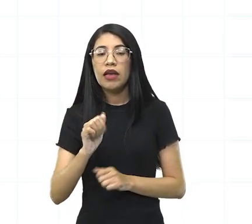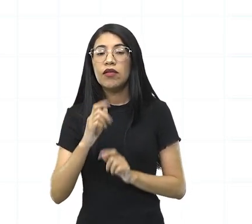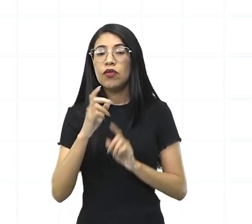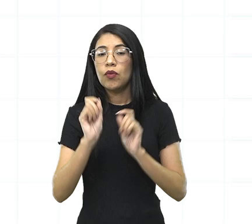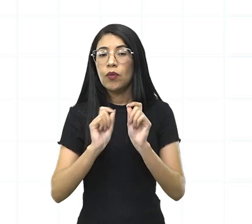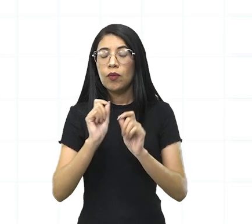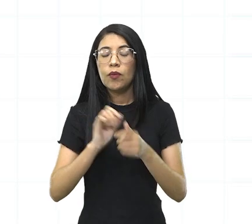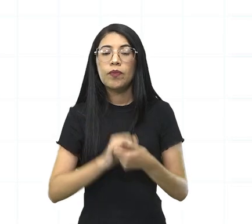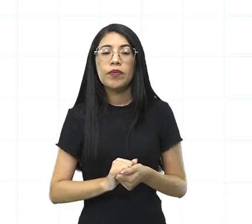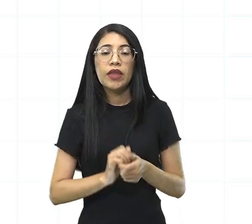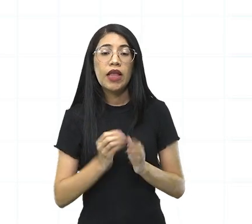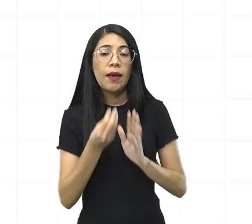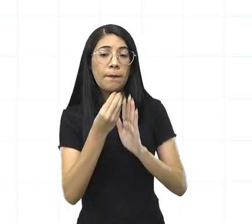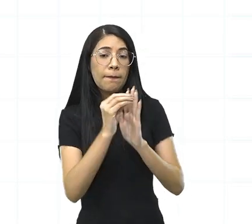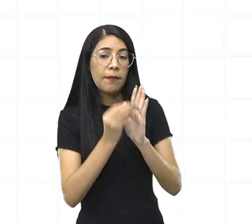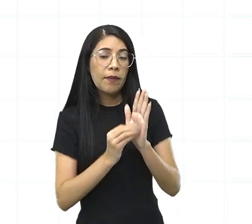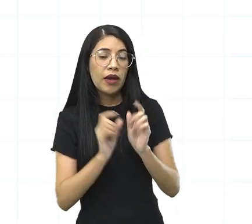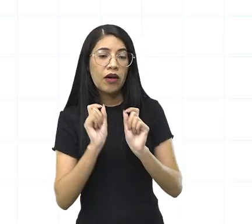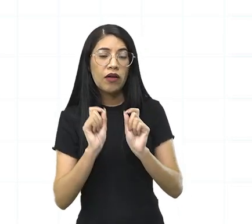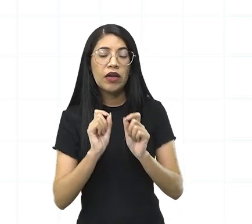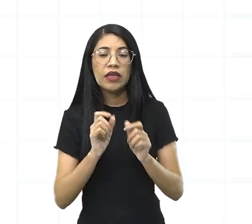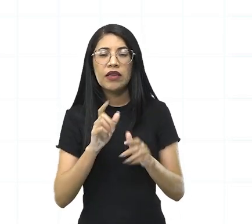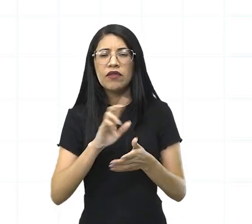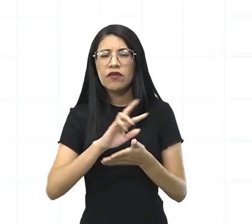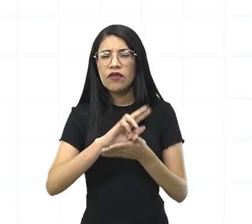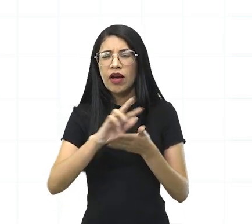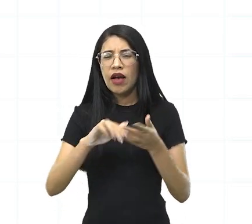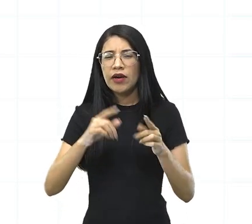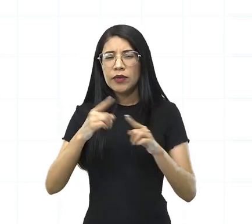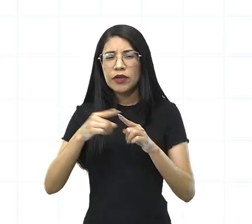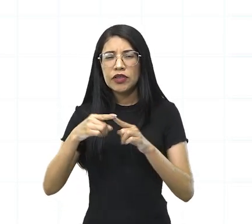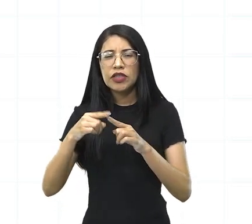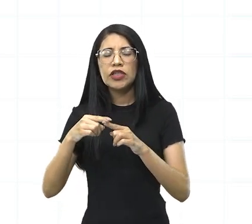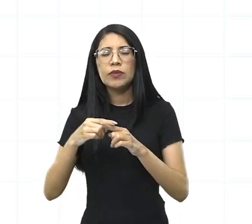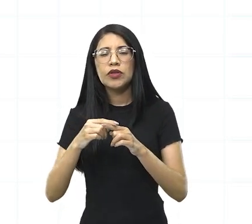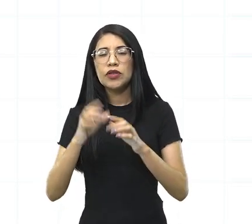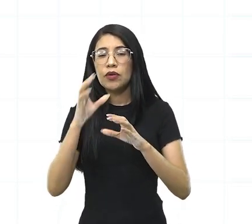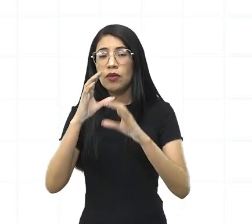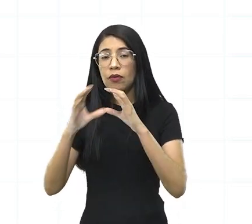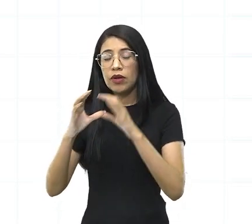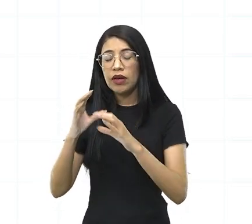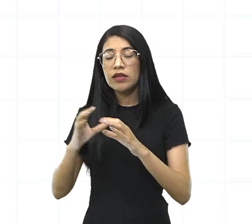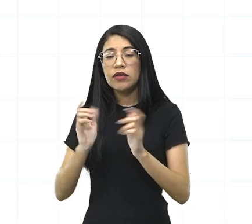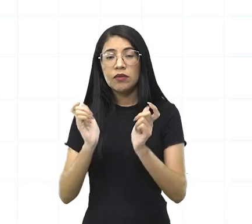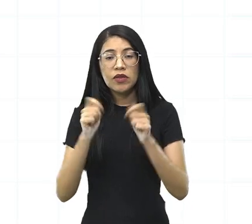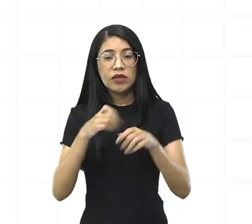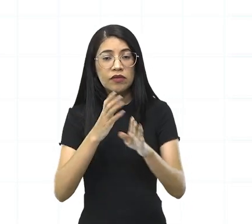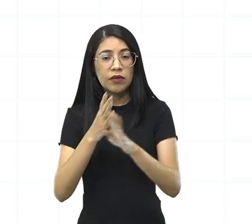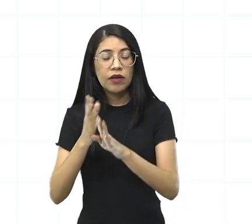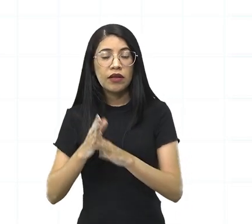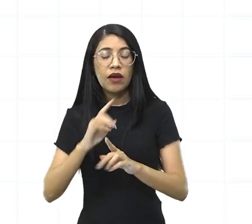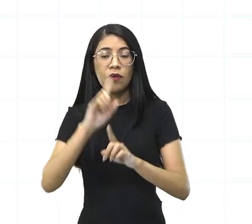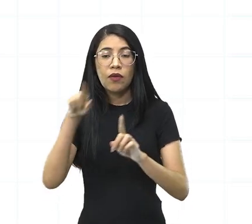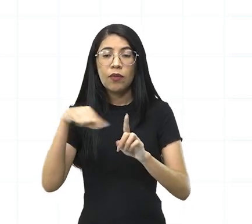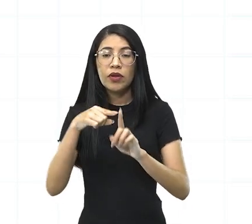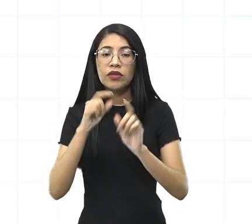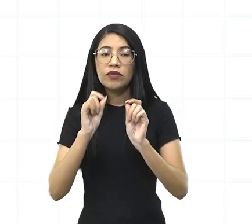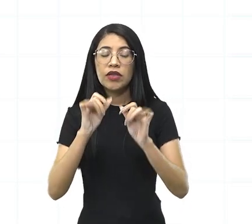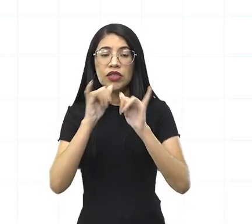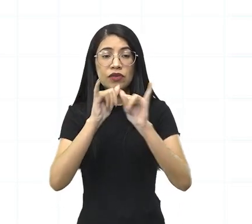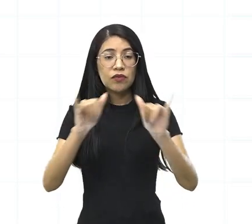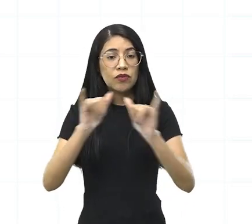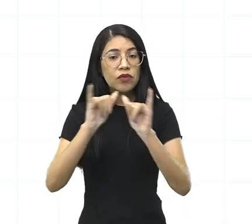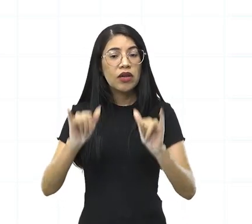discursivo presente em diferentes veículos de comunicação, com o intuito de divulgar